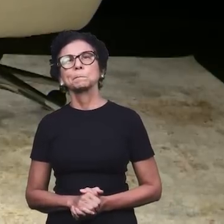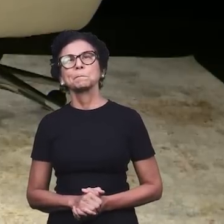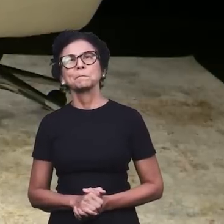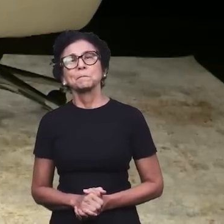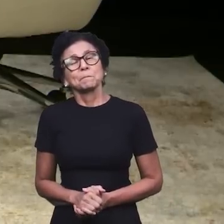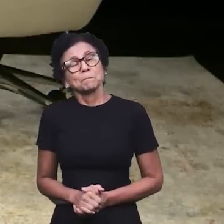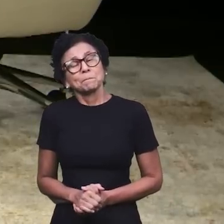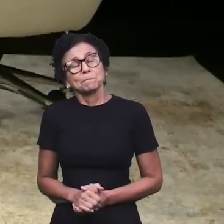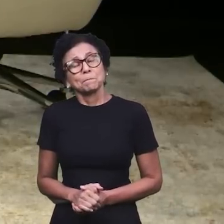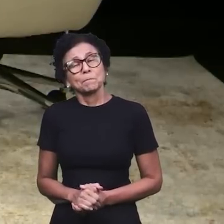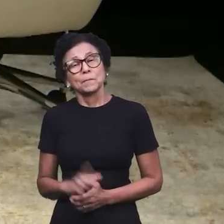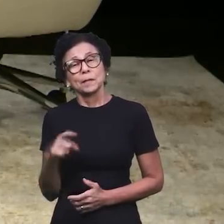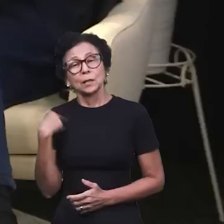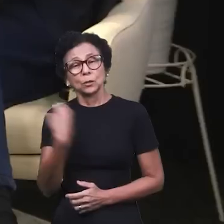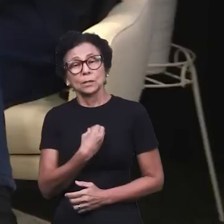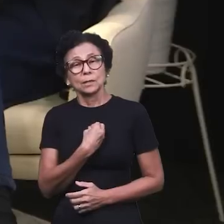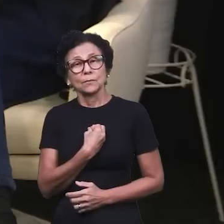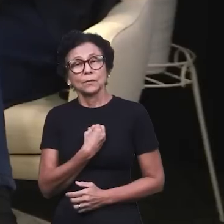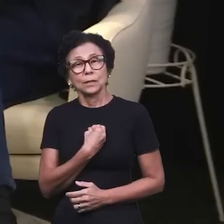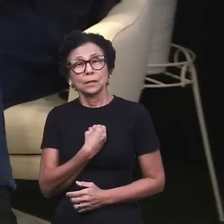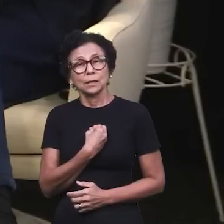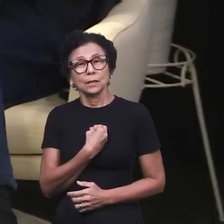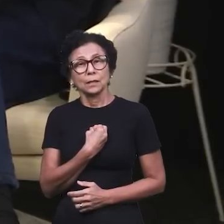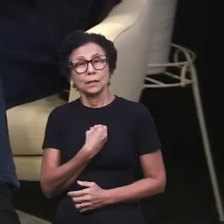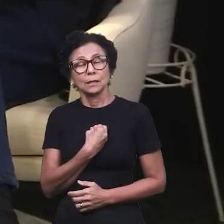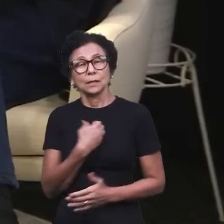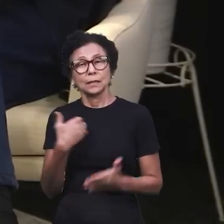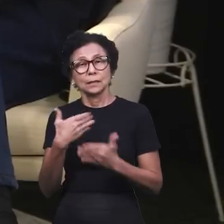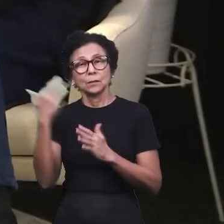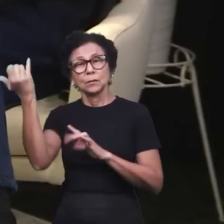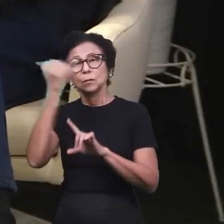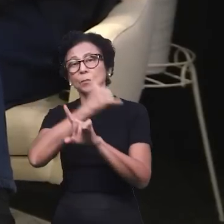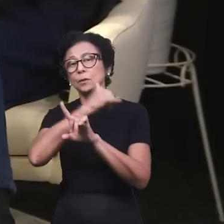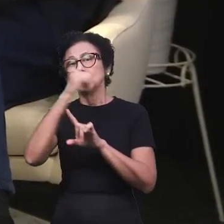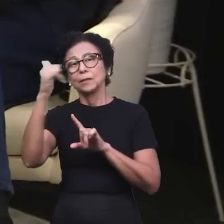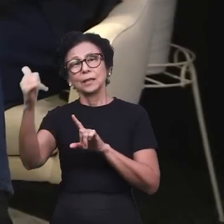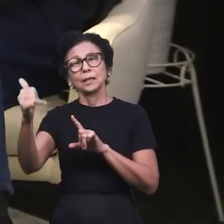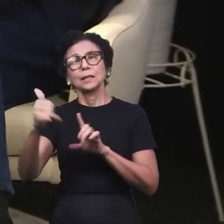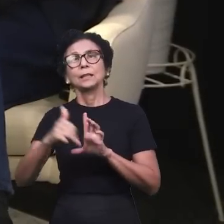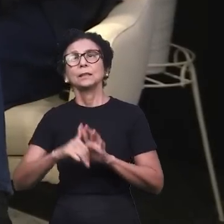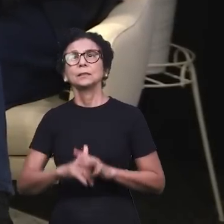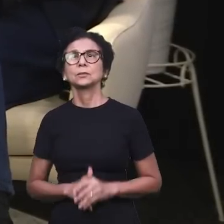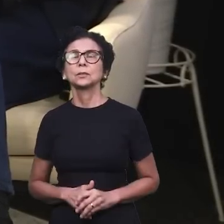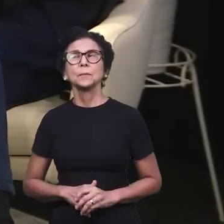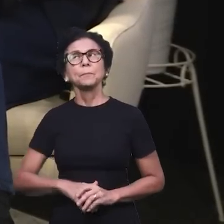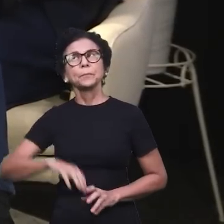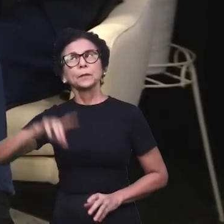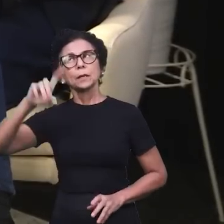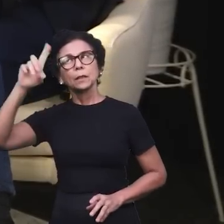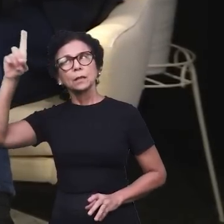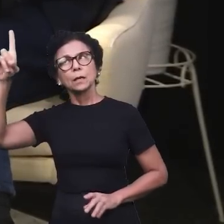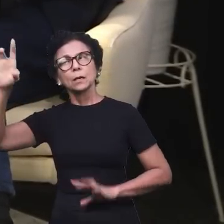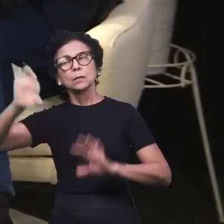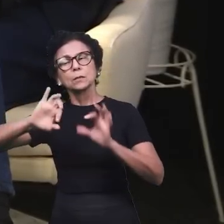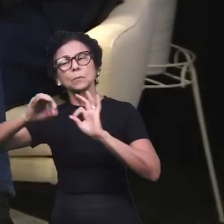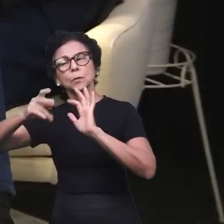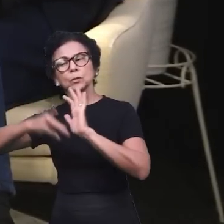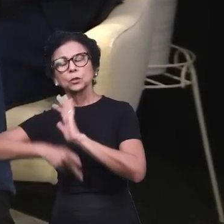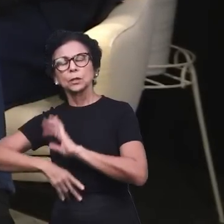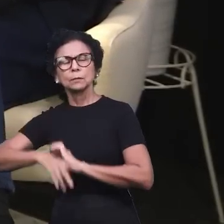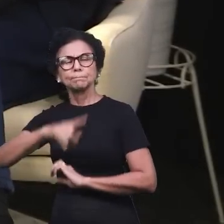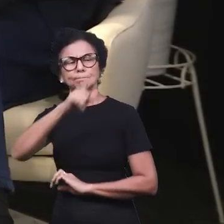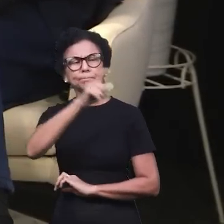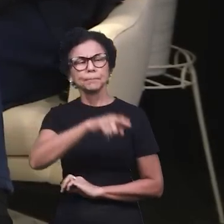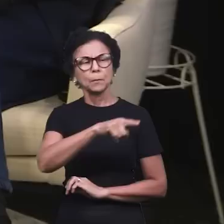Então, Deus, na onisciência dele, diz, eu vou levar esse camarada para lá, vou preparar esse camarada lá e tal. Aí, quer